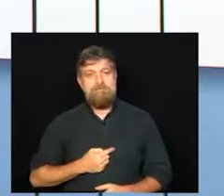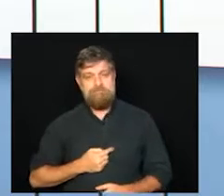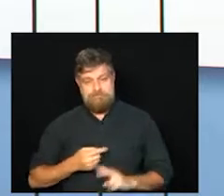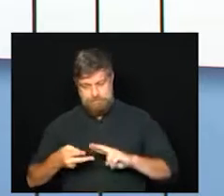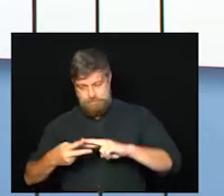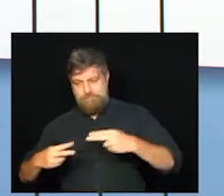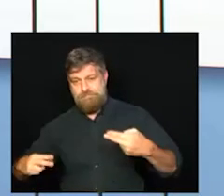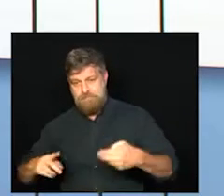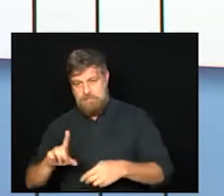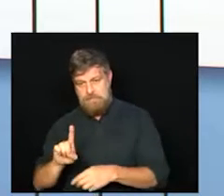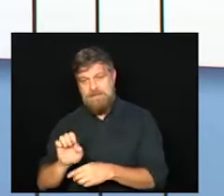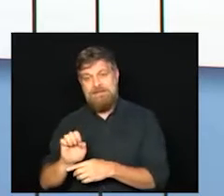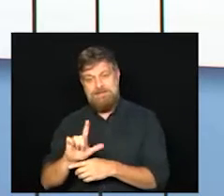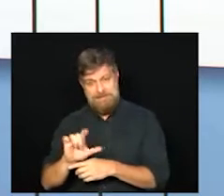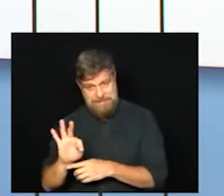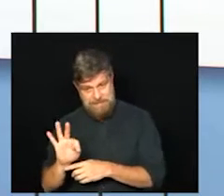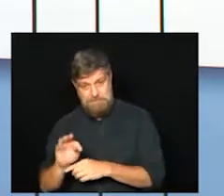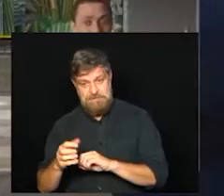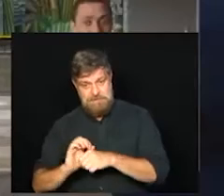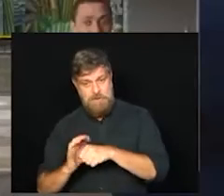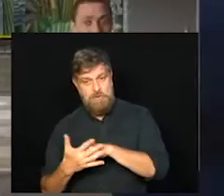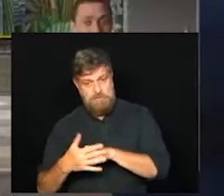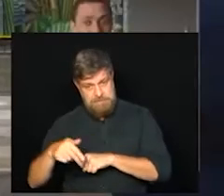Delta aqui em São Paulo.